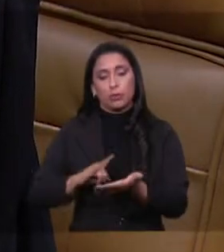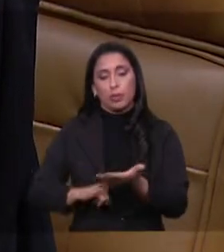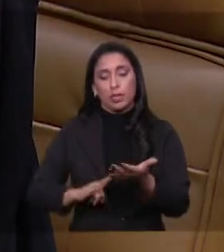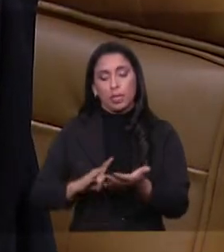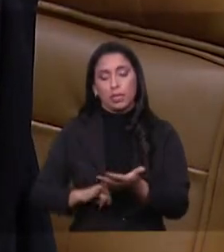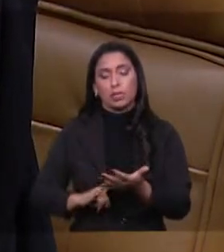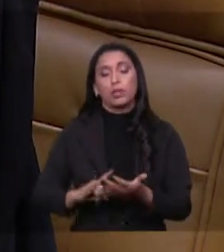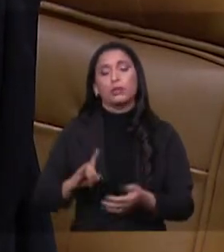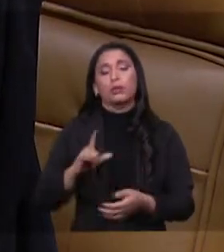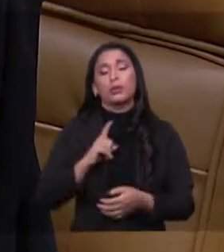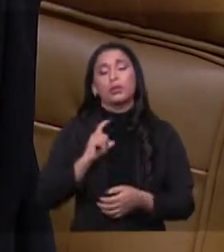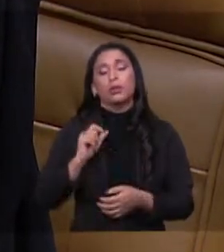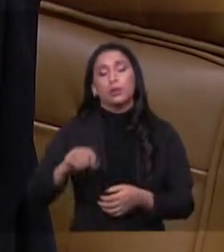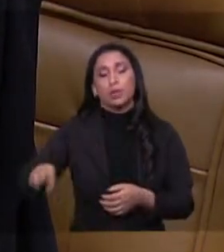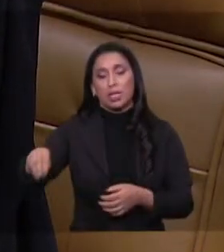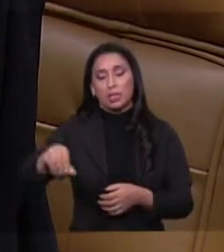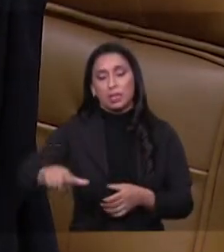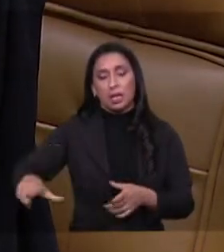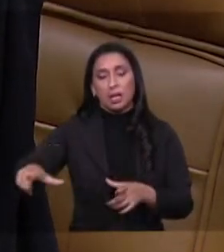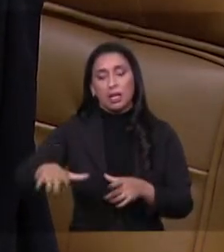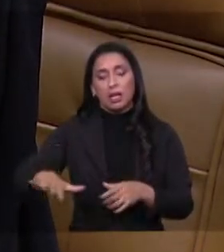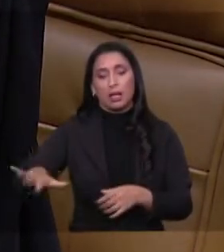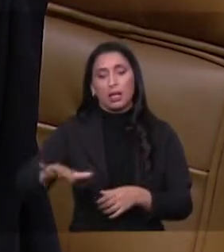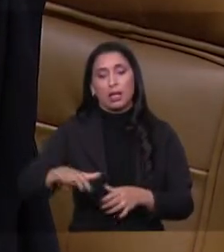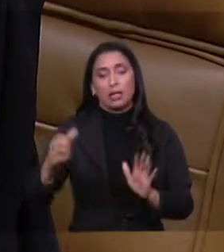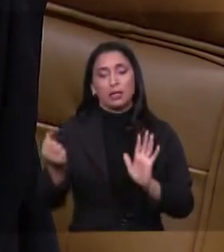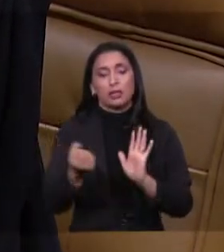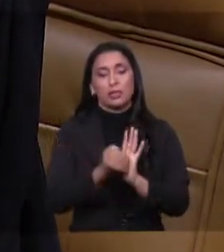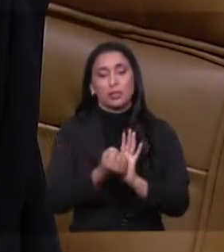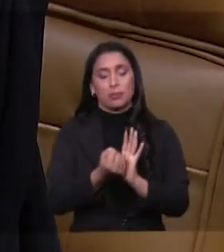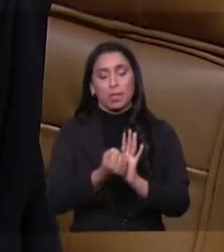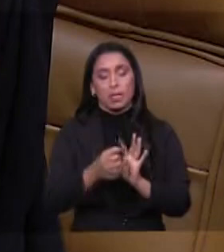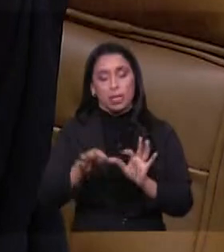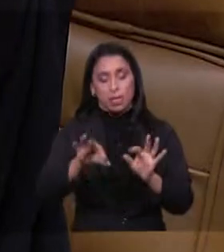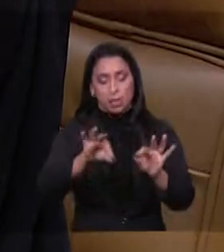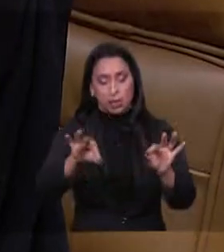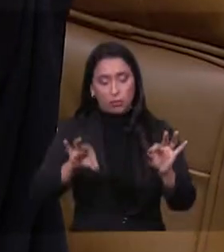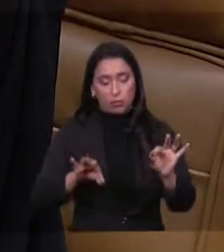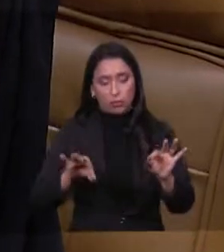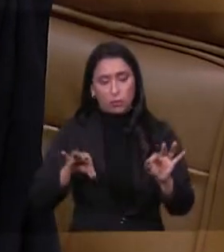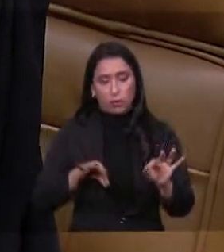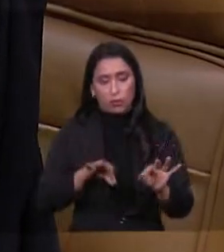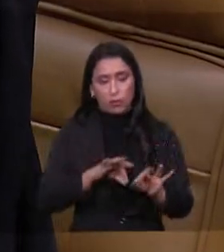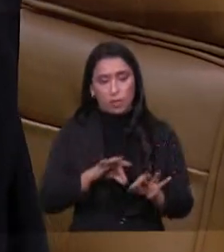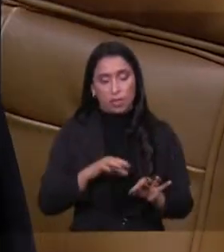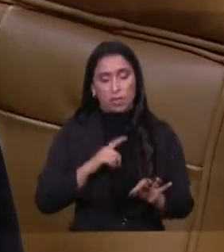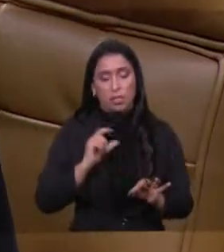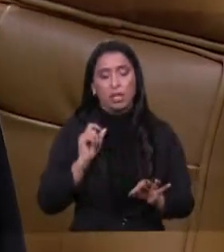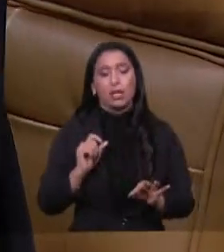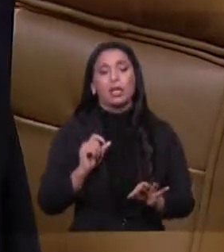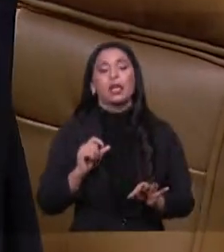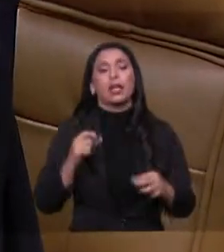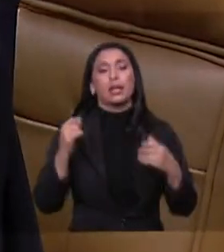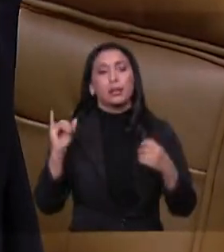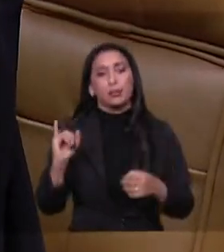serão alcançadas pelos procedimentos demarcatórios aqui tratados. A necessidade de demarcação de terras indígenas e